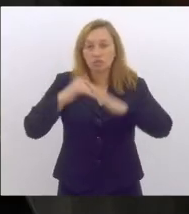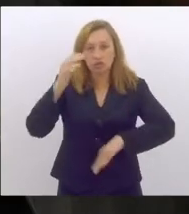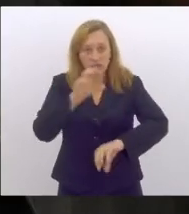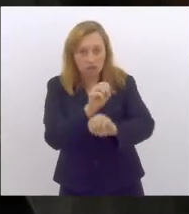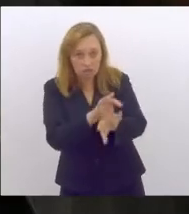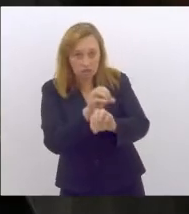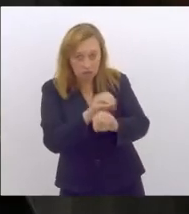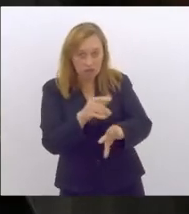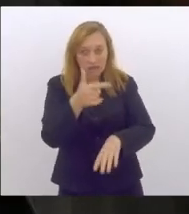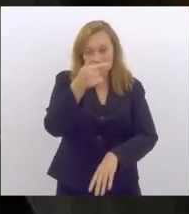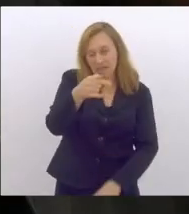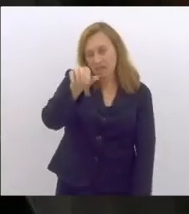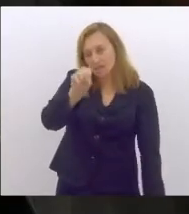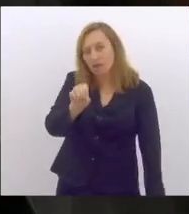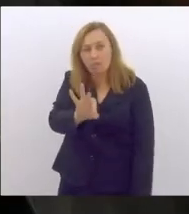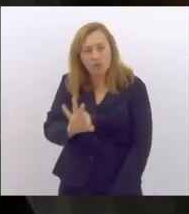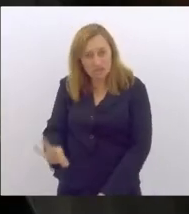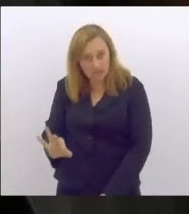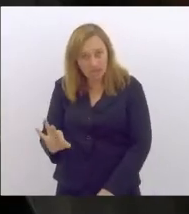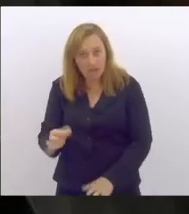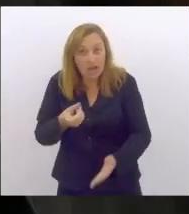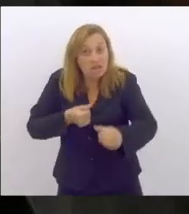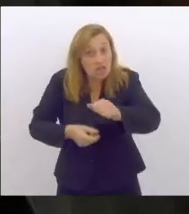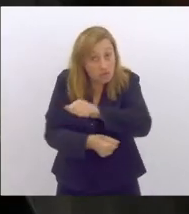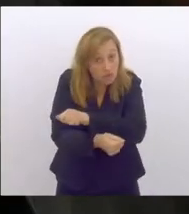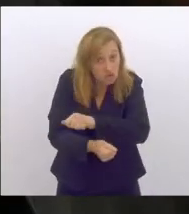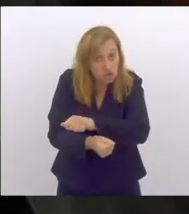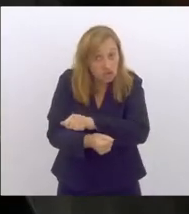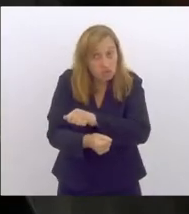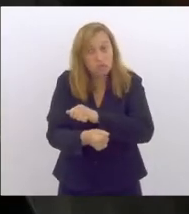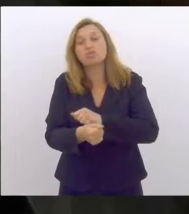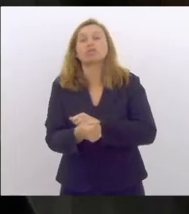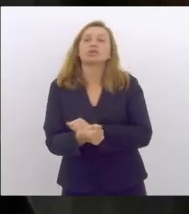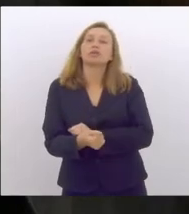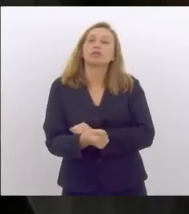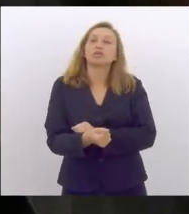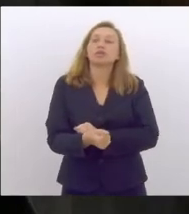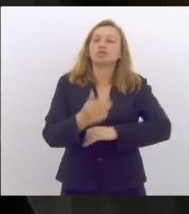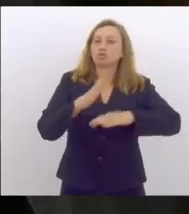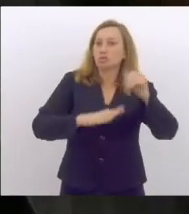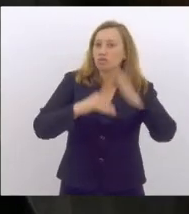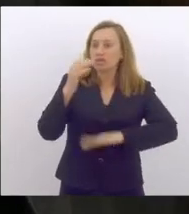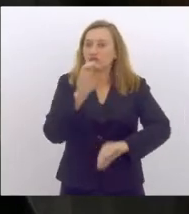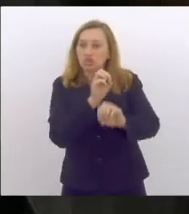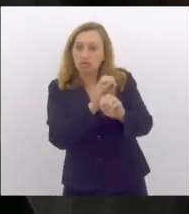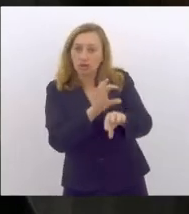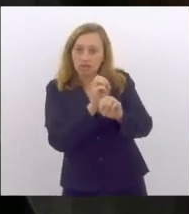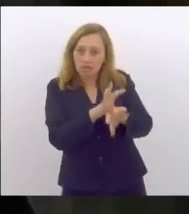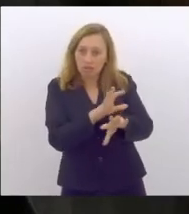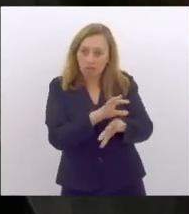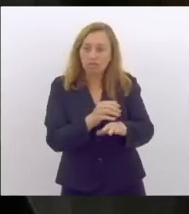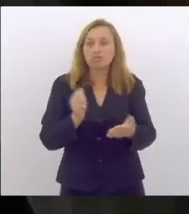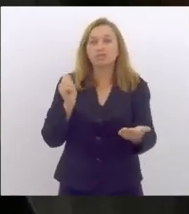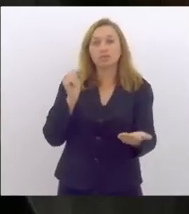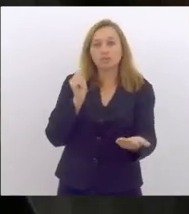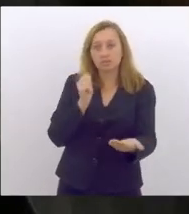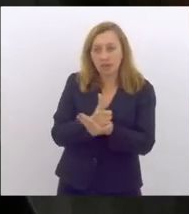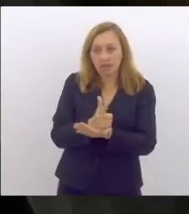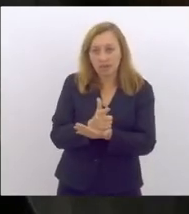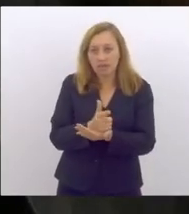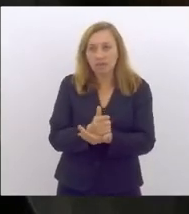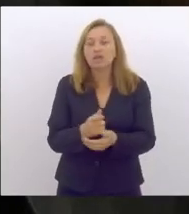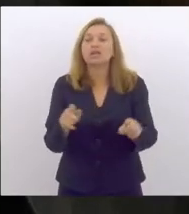mínimo de 70% a ser investido na folha dos profissionais da Educação na folha de pagamento e